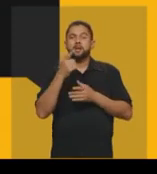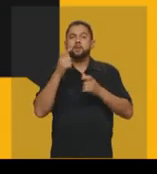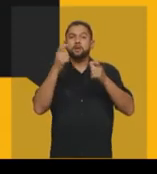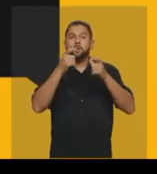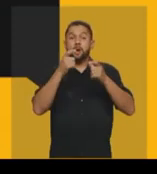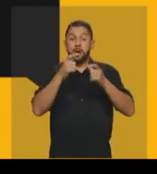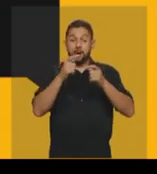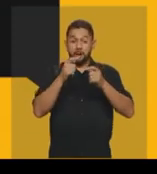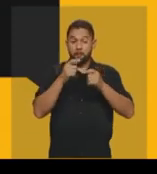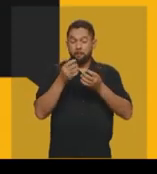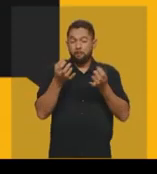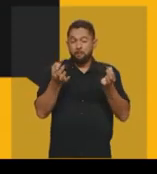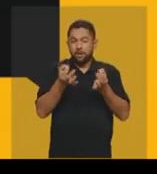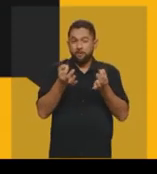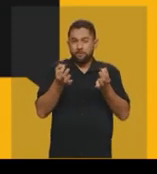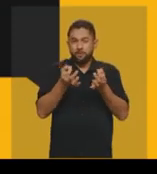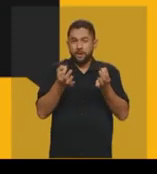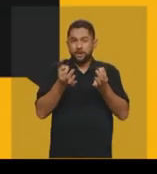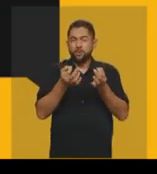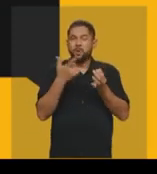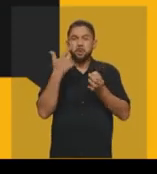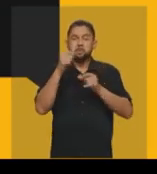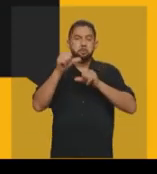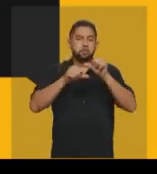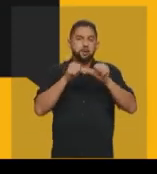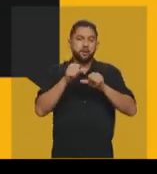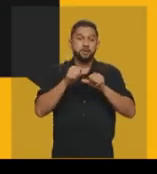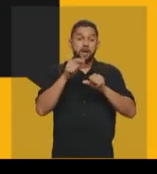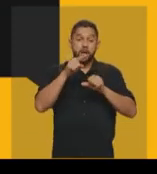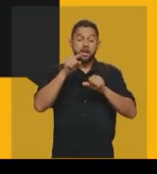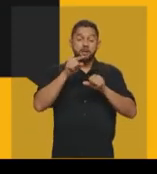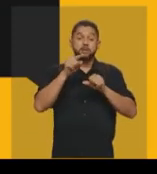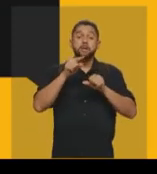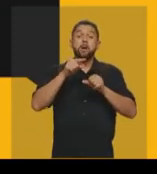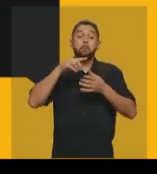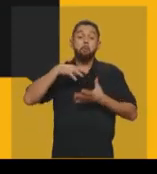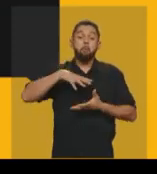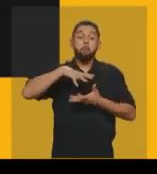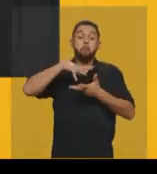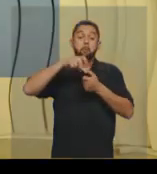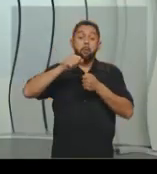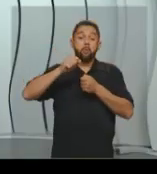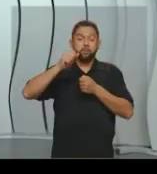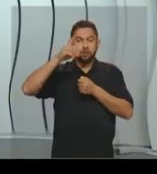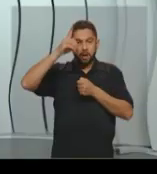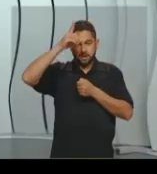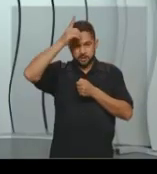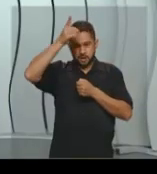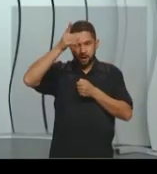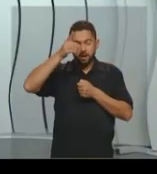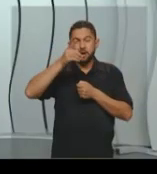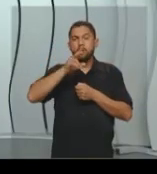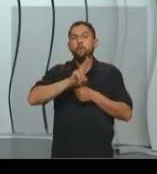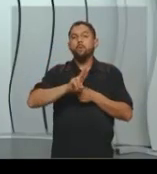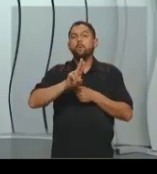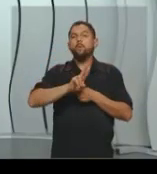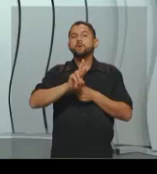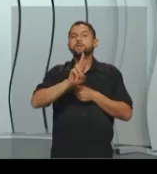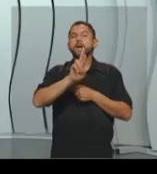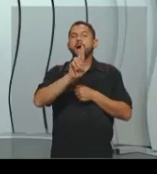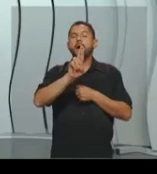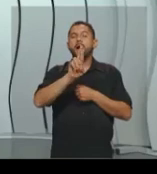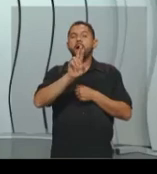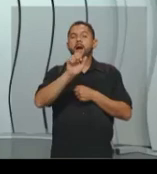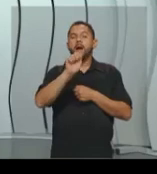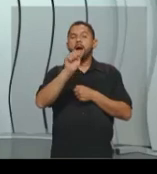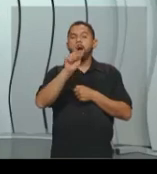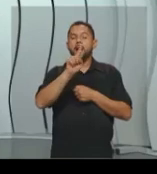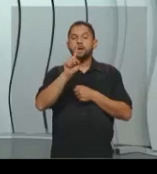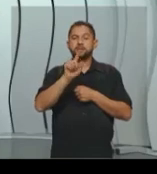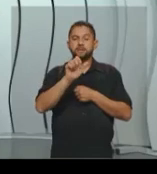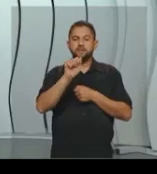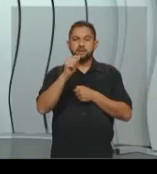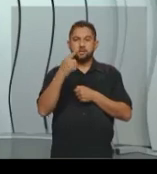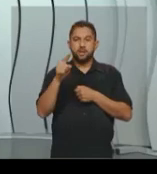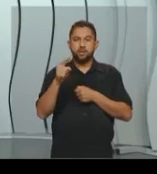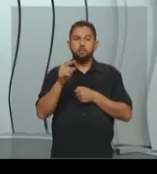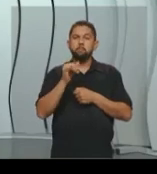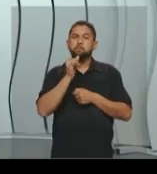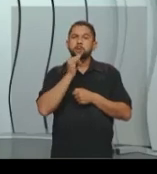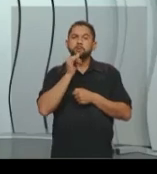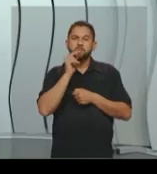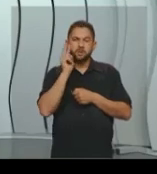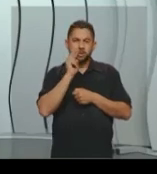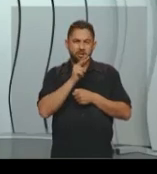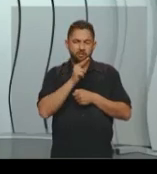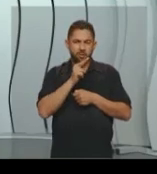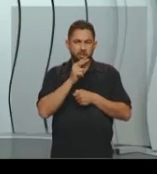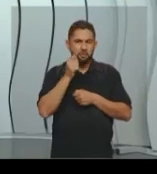e corruptíveis. Esse plano das ideias, ele é acessado pela razão. Você já viu o homem? Você já viu a mulher? Você já